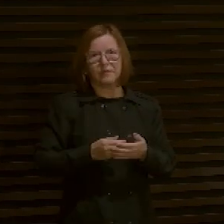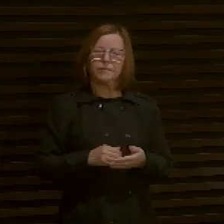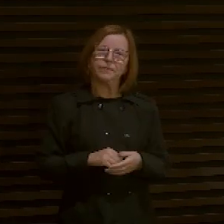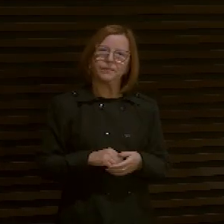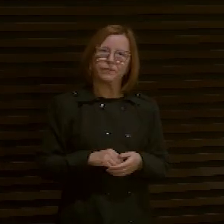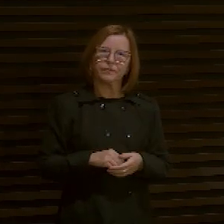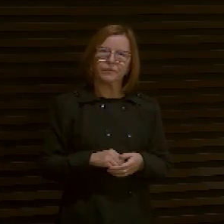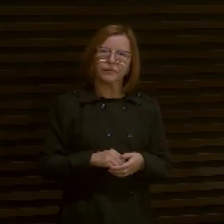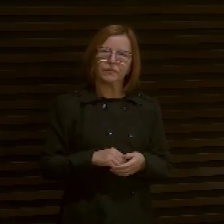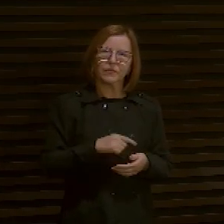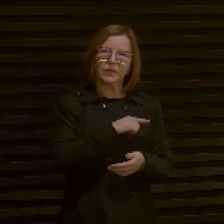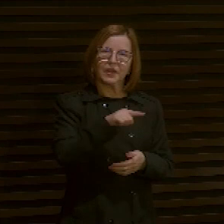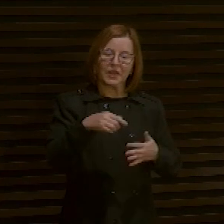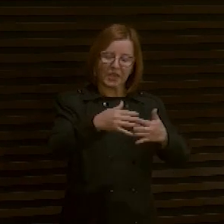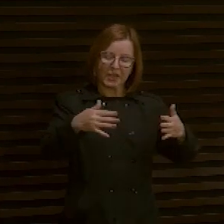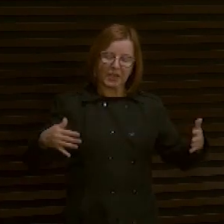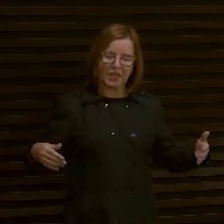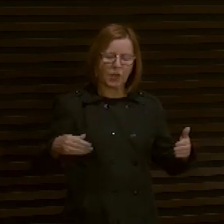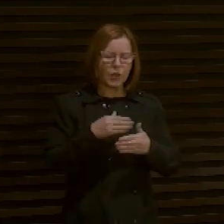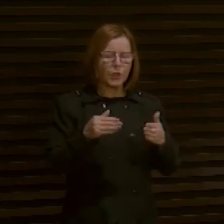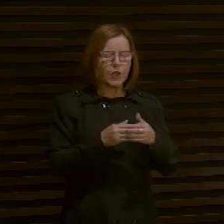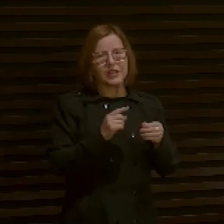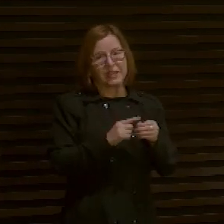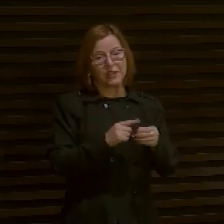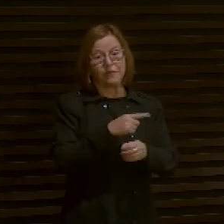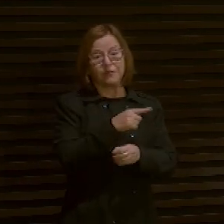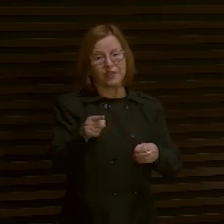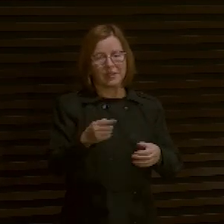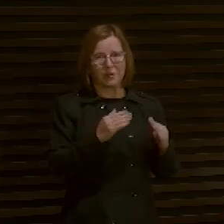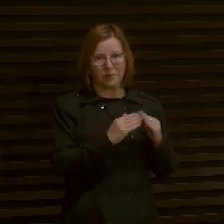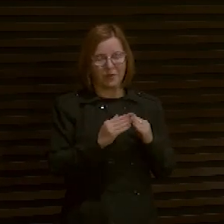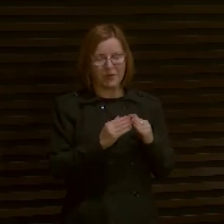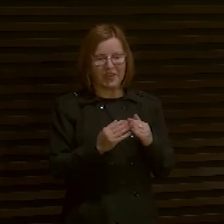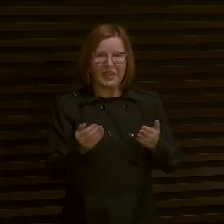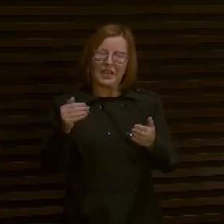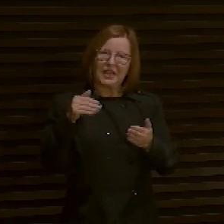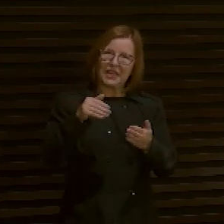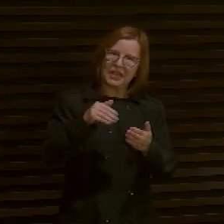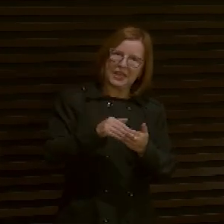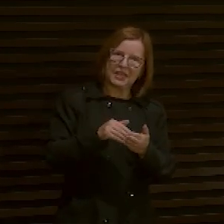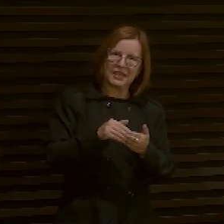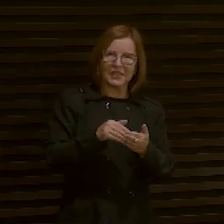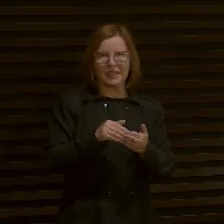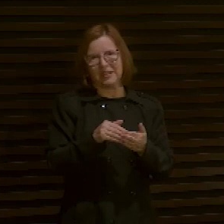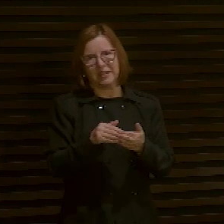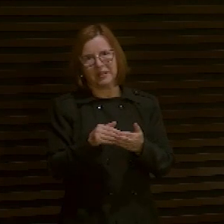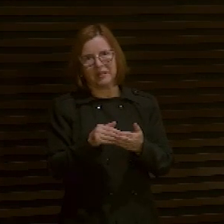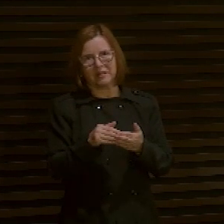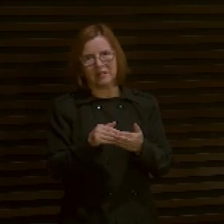Eles cercarão todas as cidades em que vocês moram, até que venham a cair em toda a terra as altas e